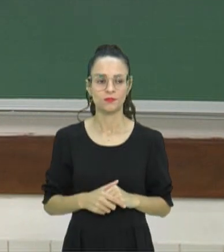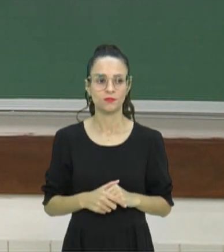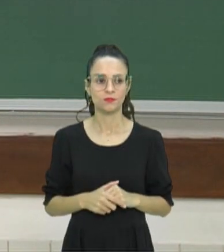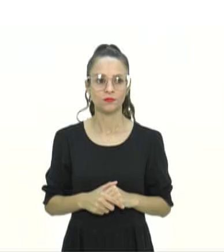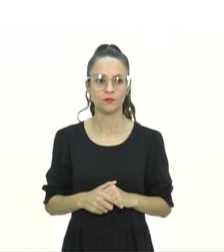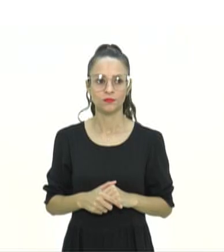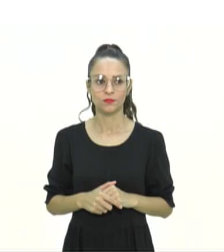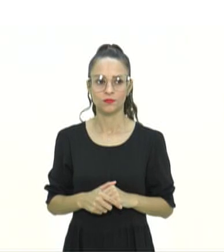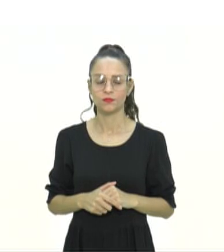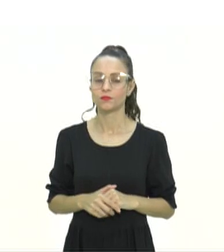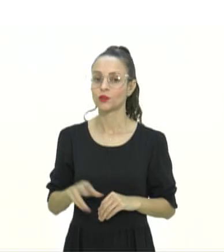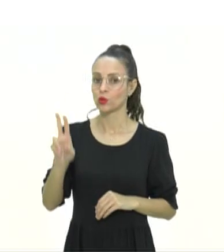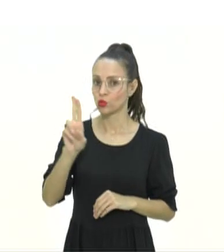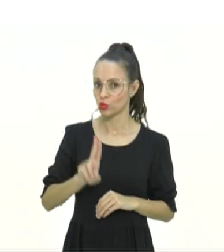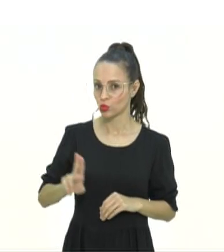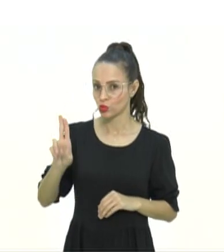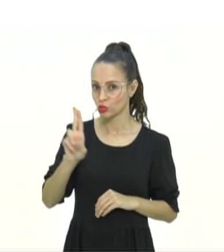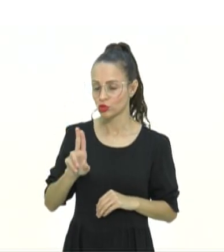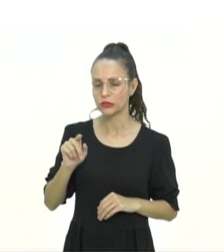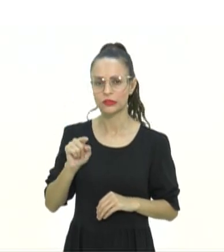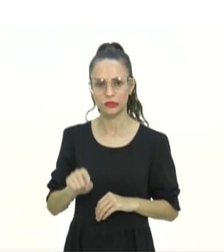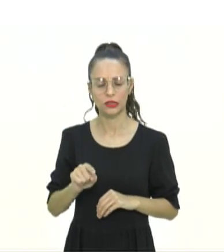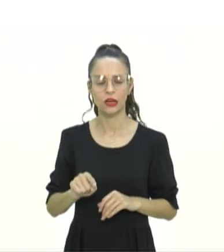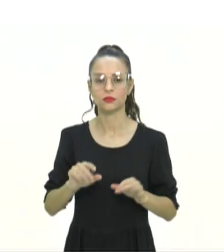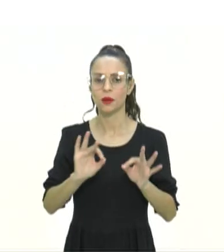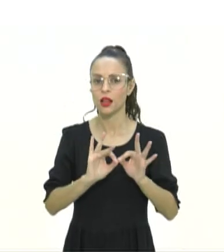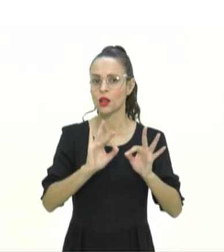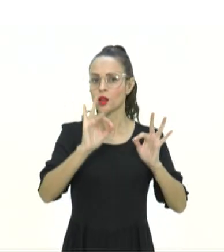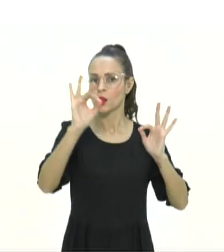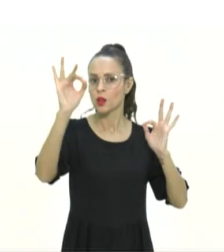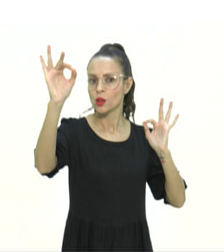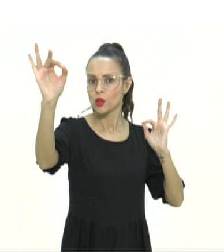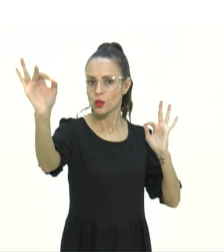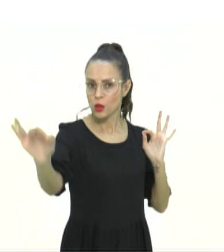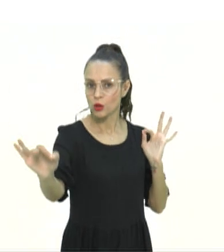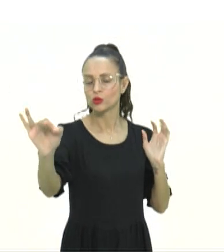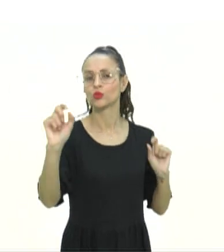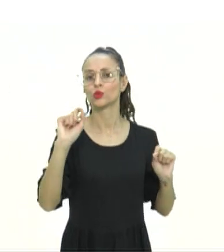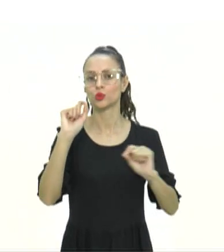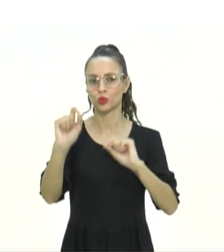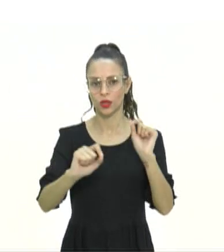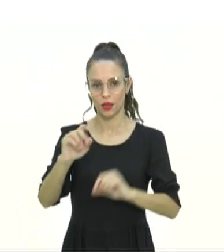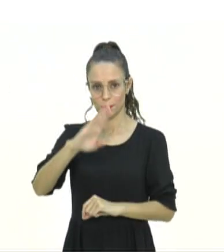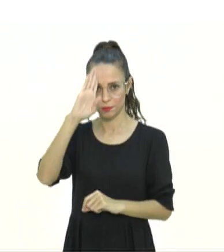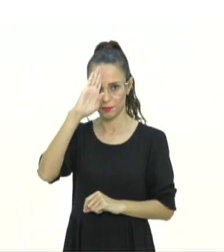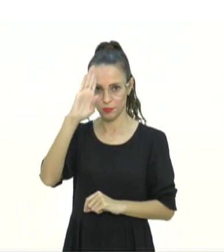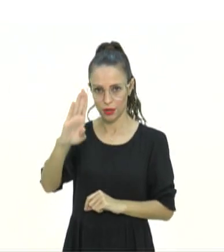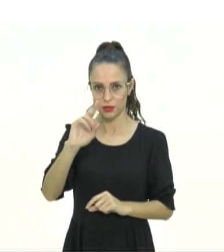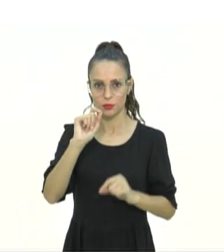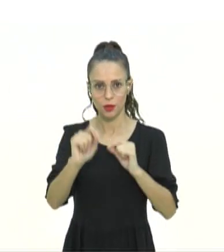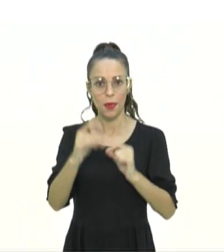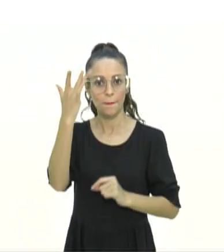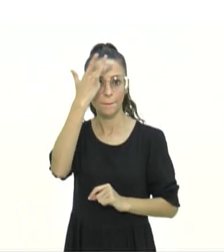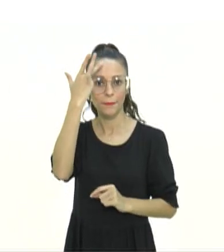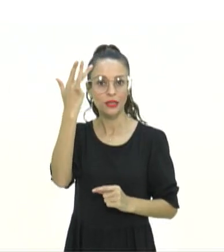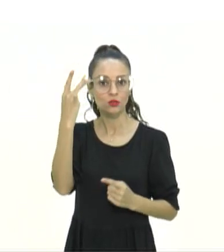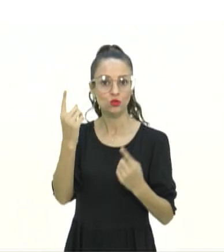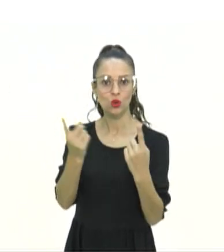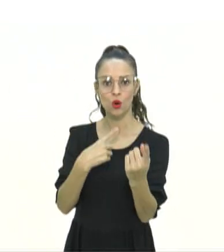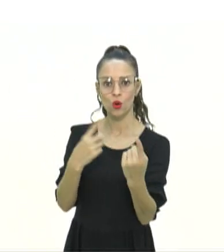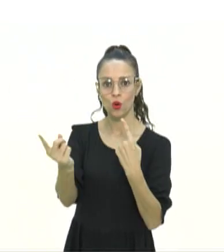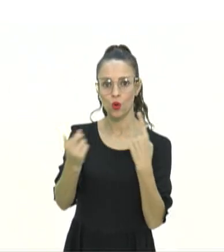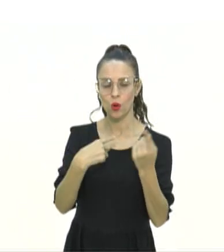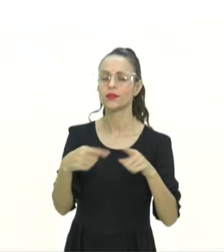assim: utilizado para grandes distâncias, envolvendo principalmente o deslocamento de pessoas